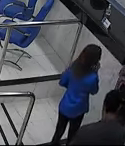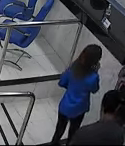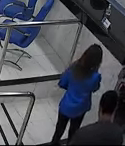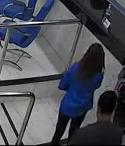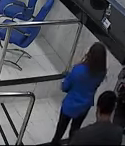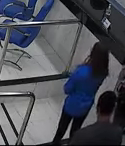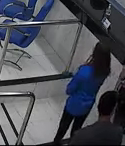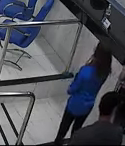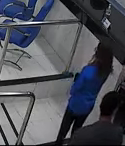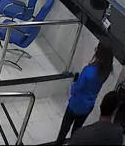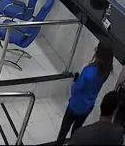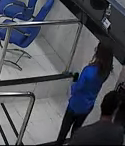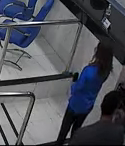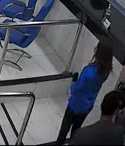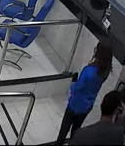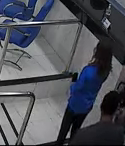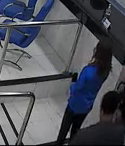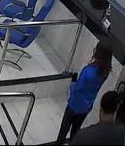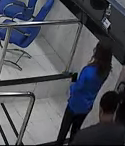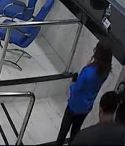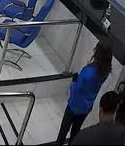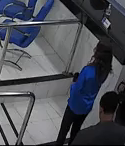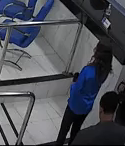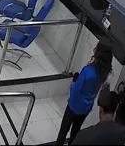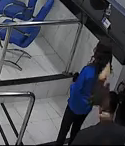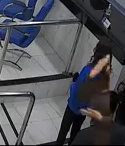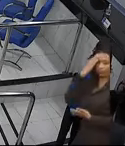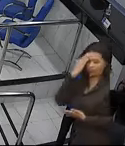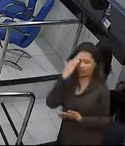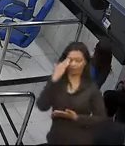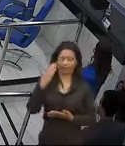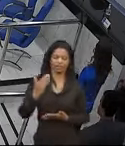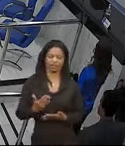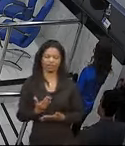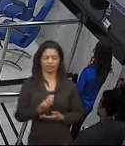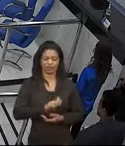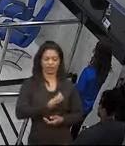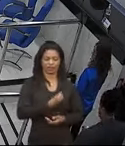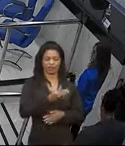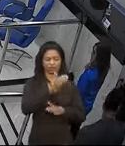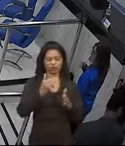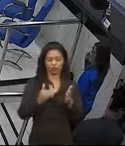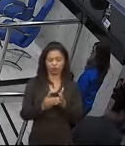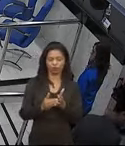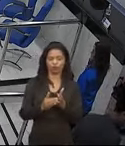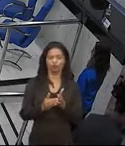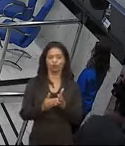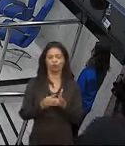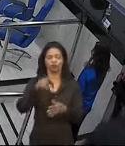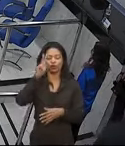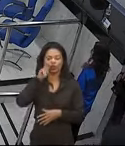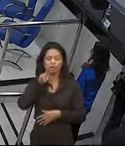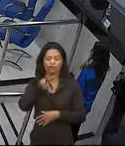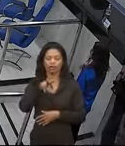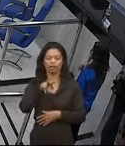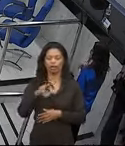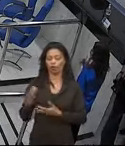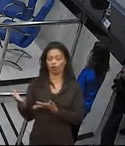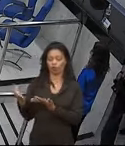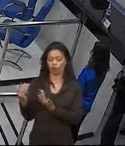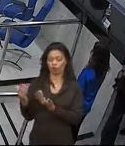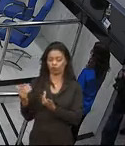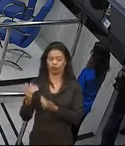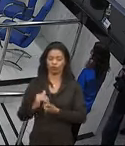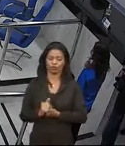Era e agradecer mais uma vez a presença de todos. Estou vendo ali um jovem medalhista de ouro. Vamos aí